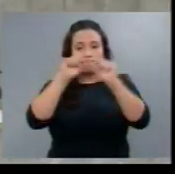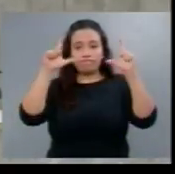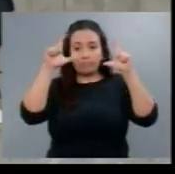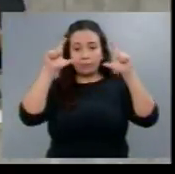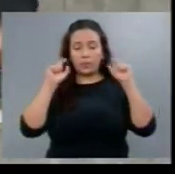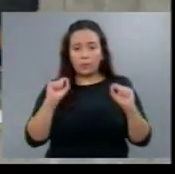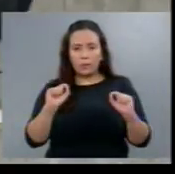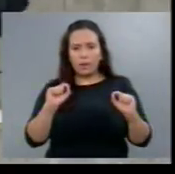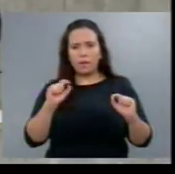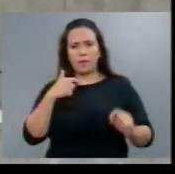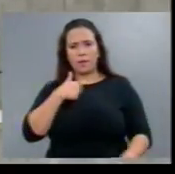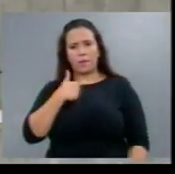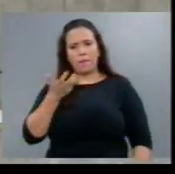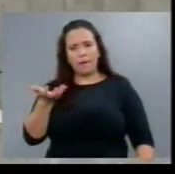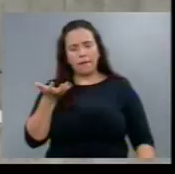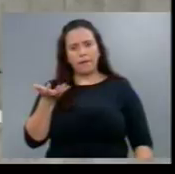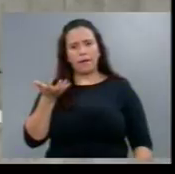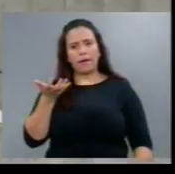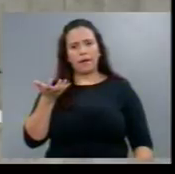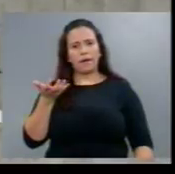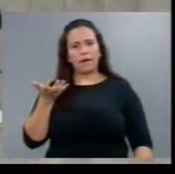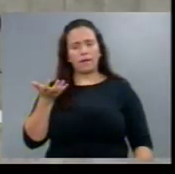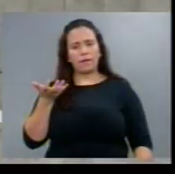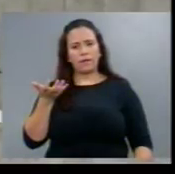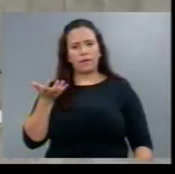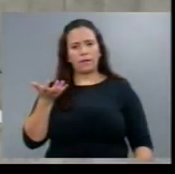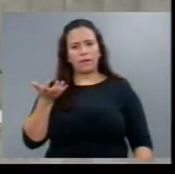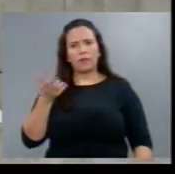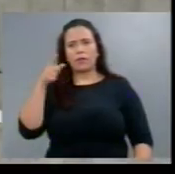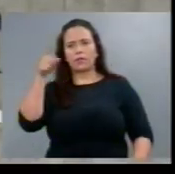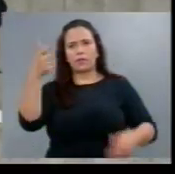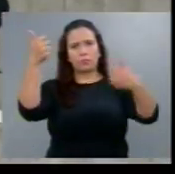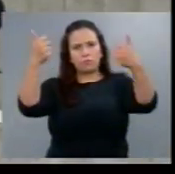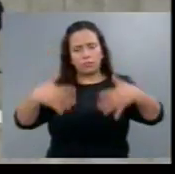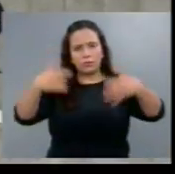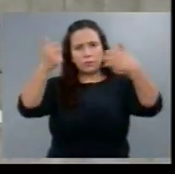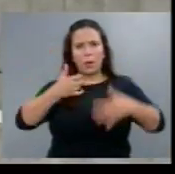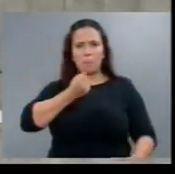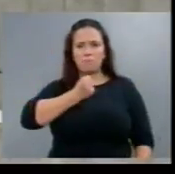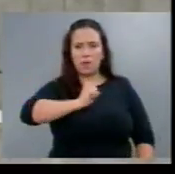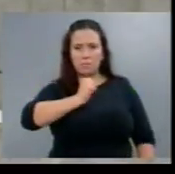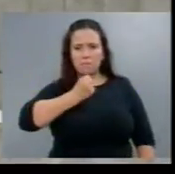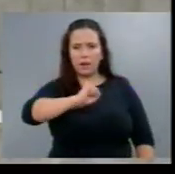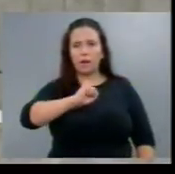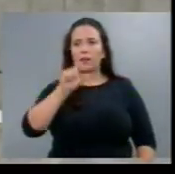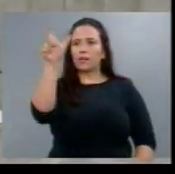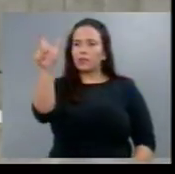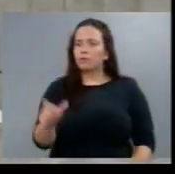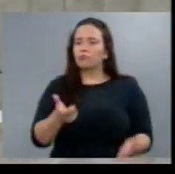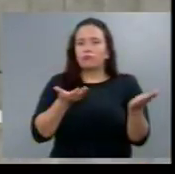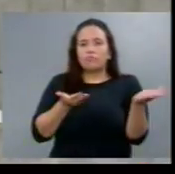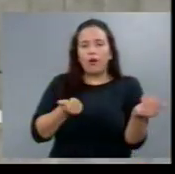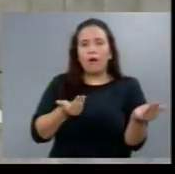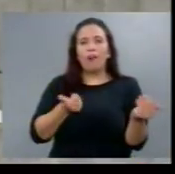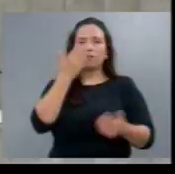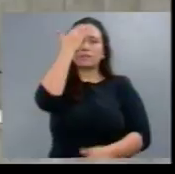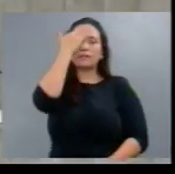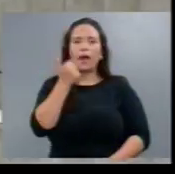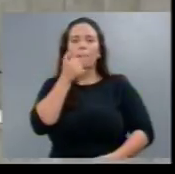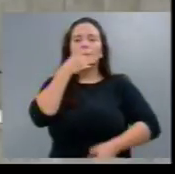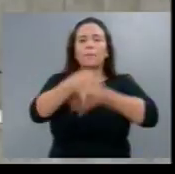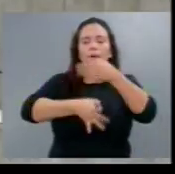mais, porque eu gostaria de ter visto essa eloquência forte, essa jovialidade